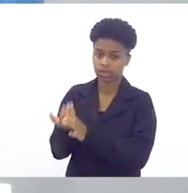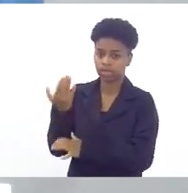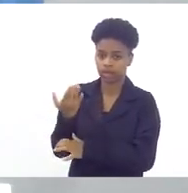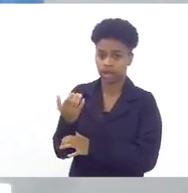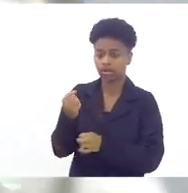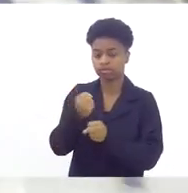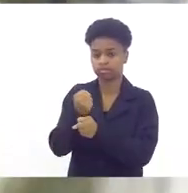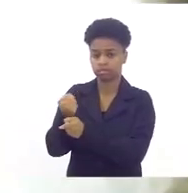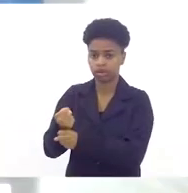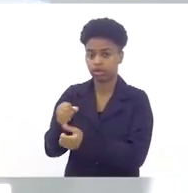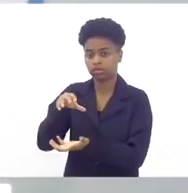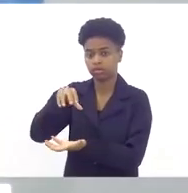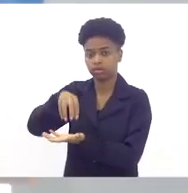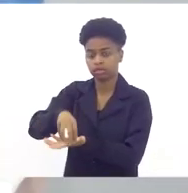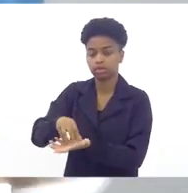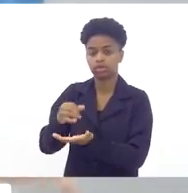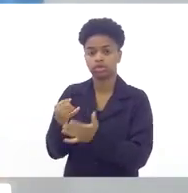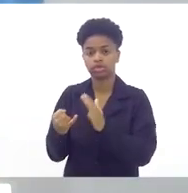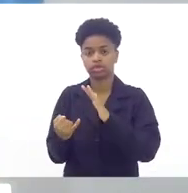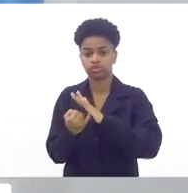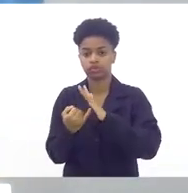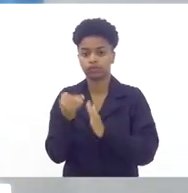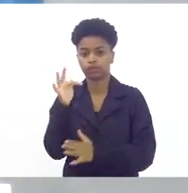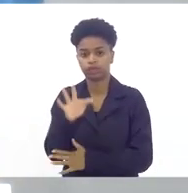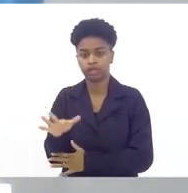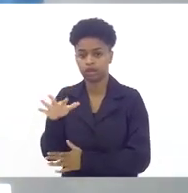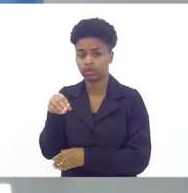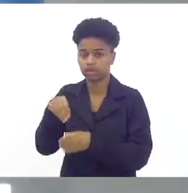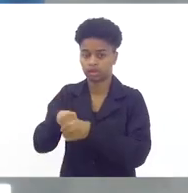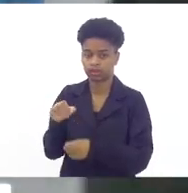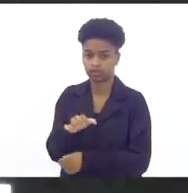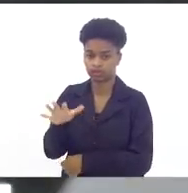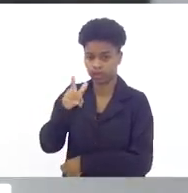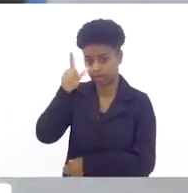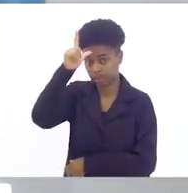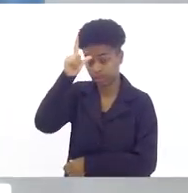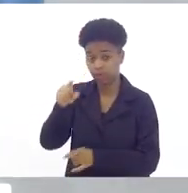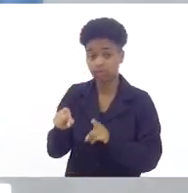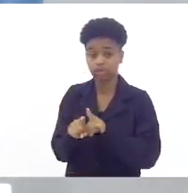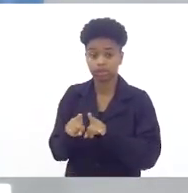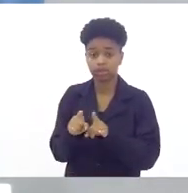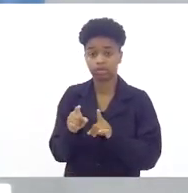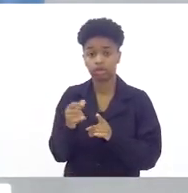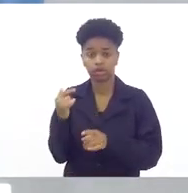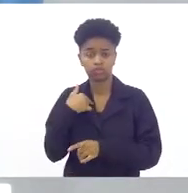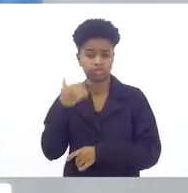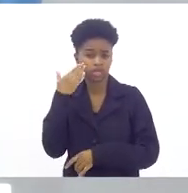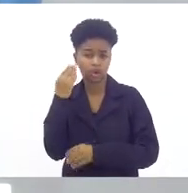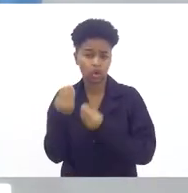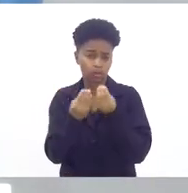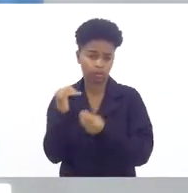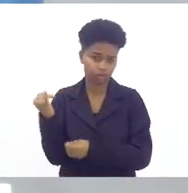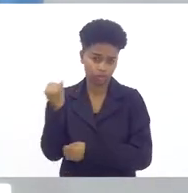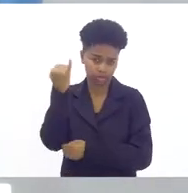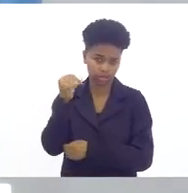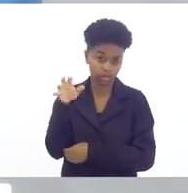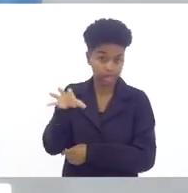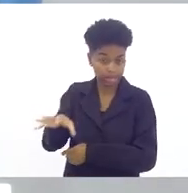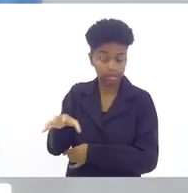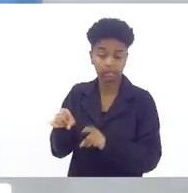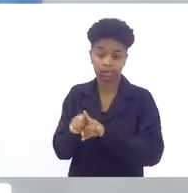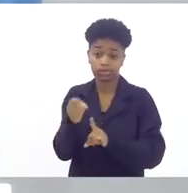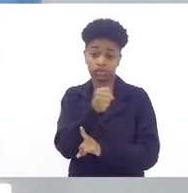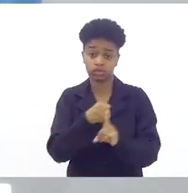no Complexo do Alemão entendo a importância disso para toda a comunidade e para a sociedade também porque quando a gente tá falando